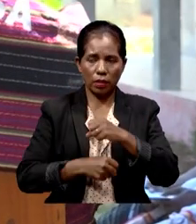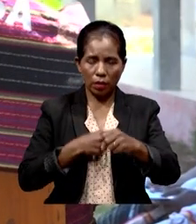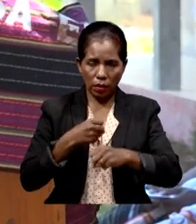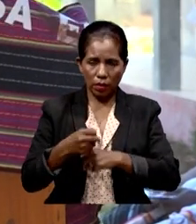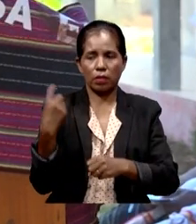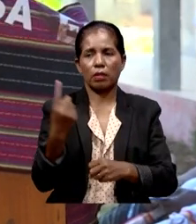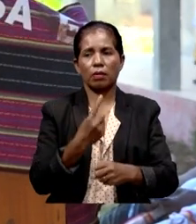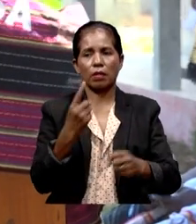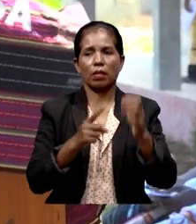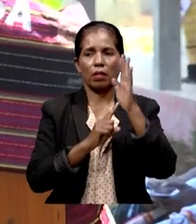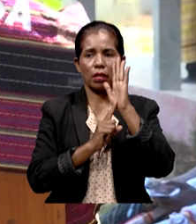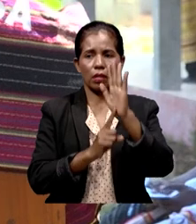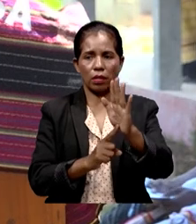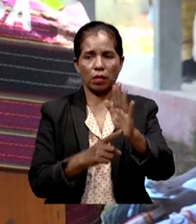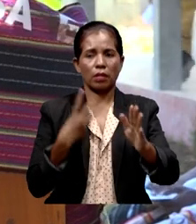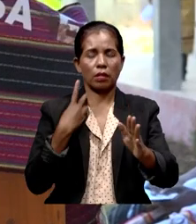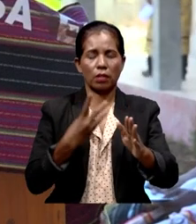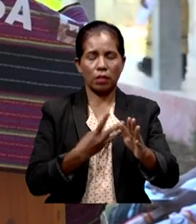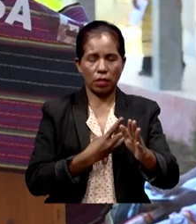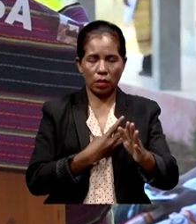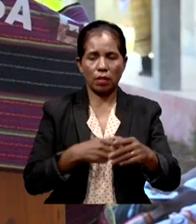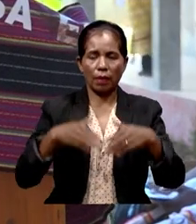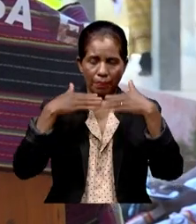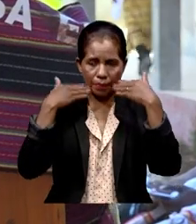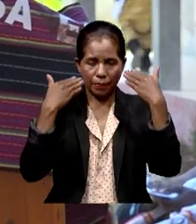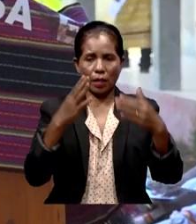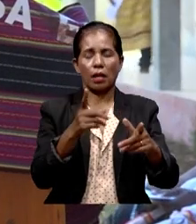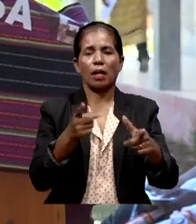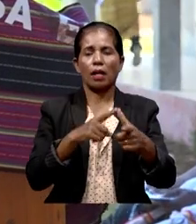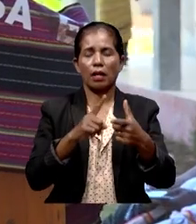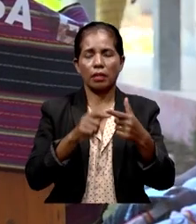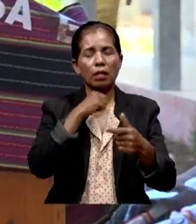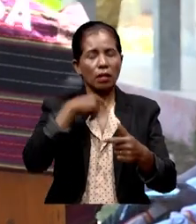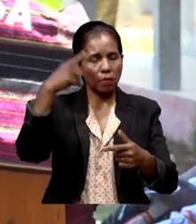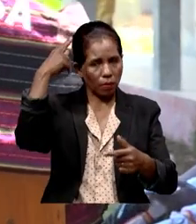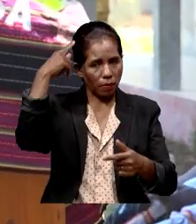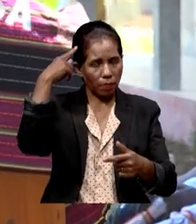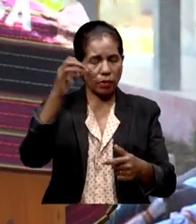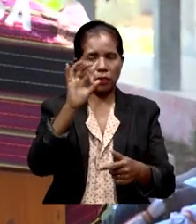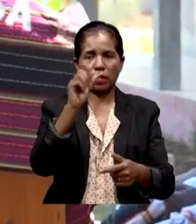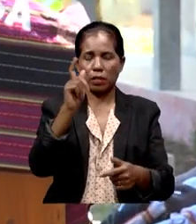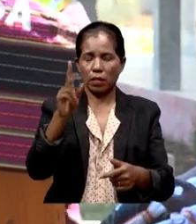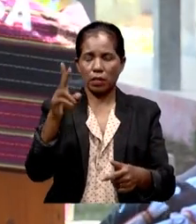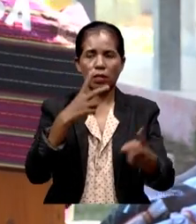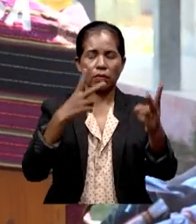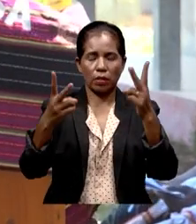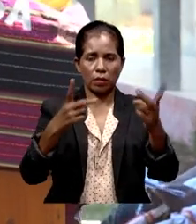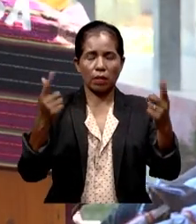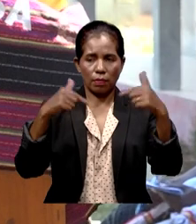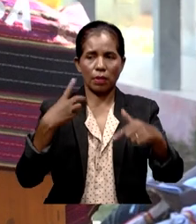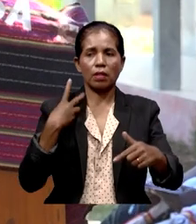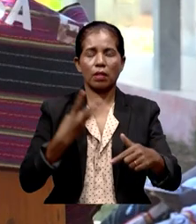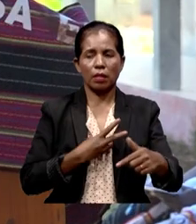susamenelar ha tudo na fatin ida ne ia hamnasa anessa papa francisco ninia visita ma ida ne ia rain